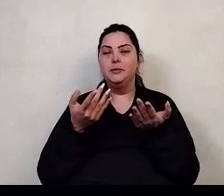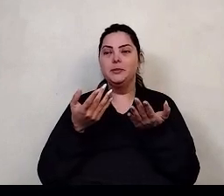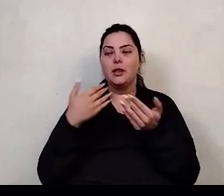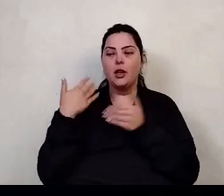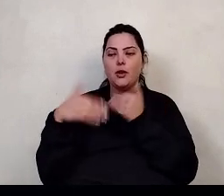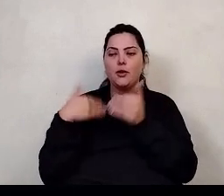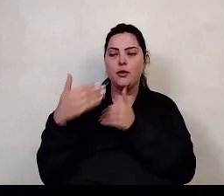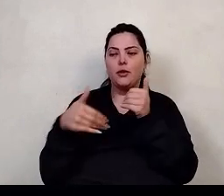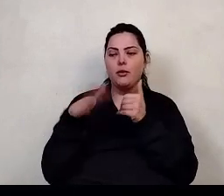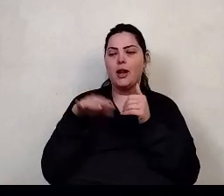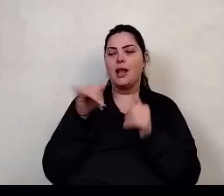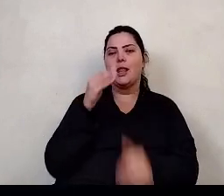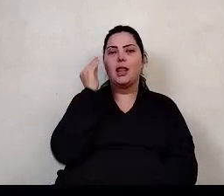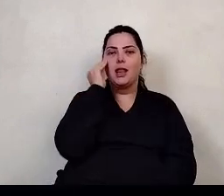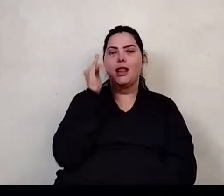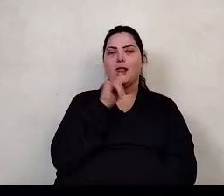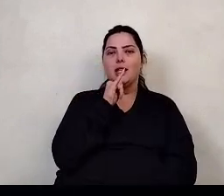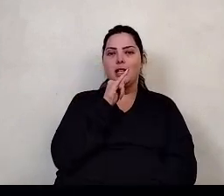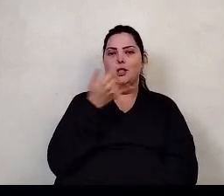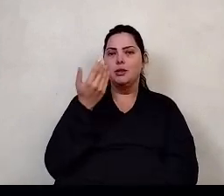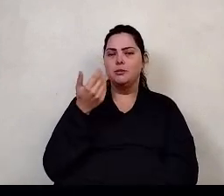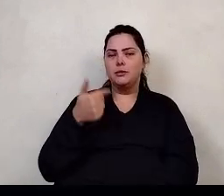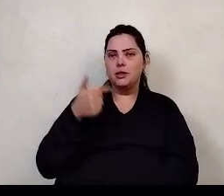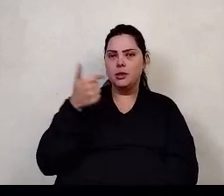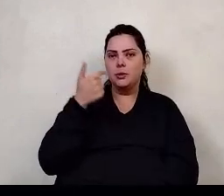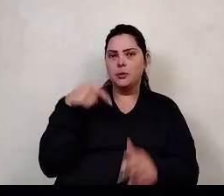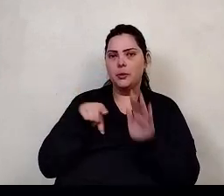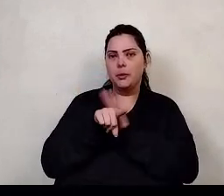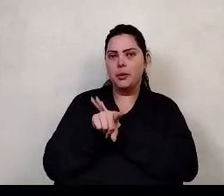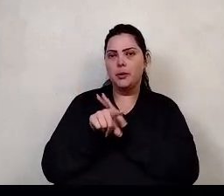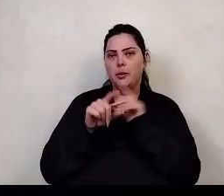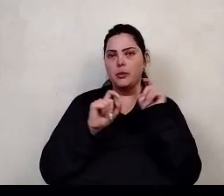dos testes. Agora vem uma segunda pergunta, que é: